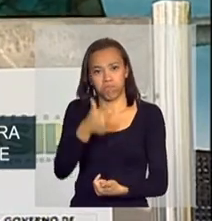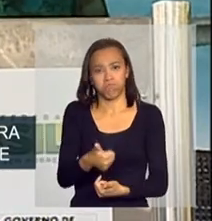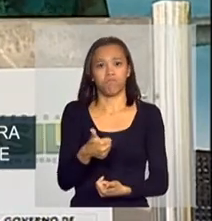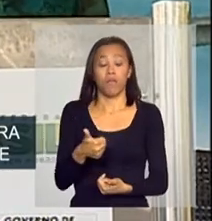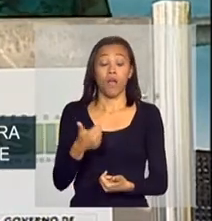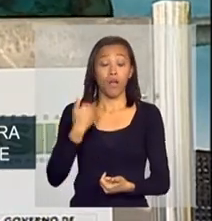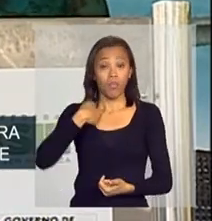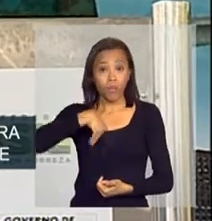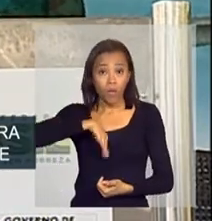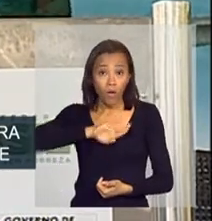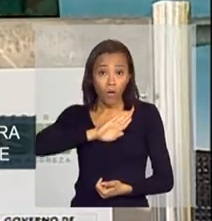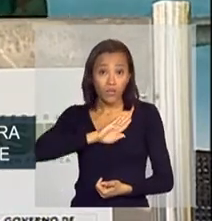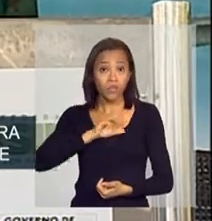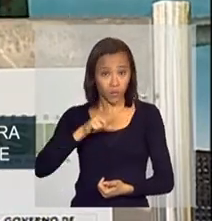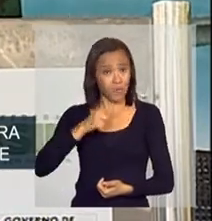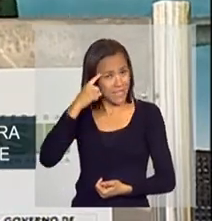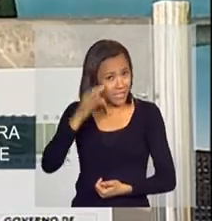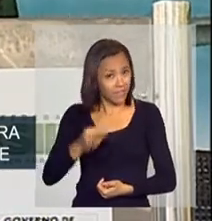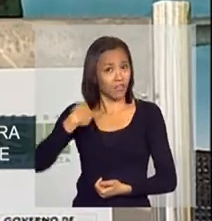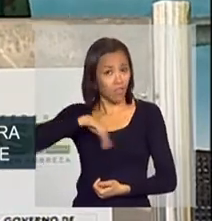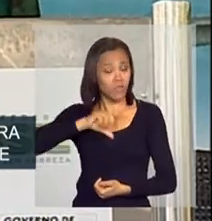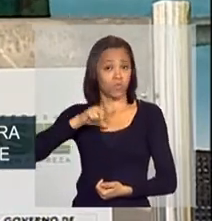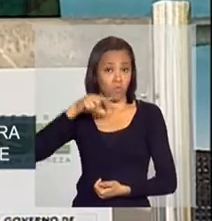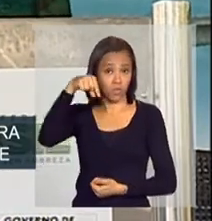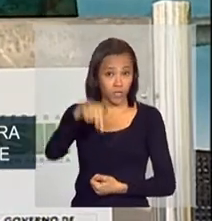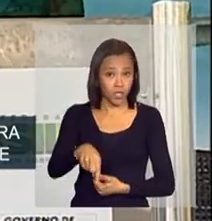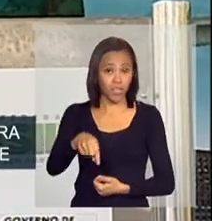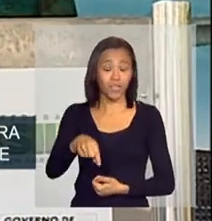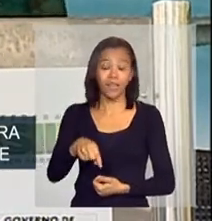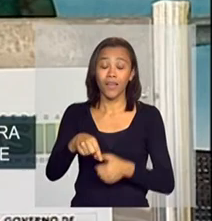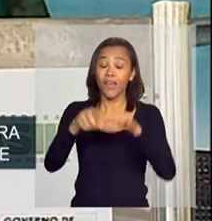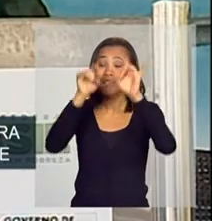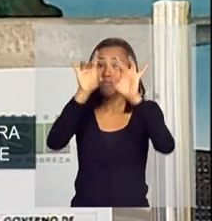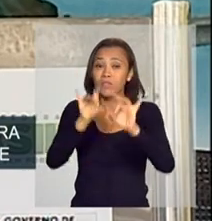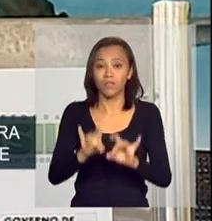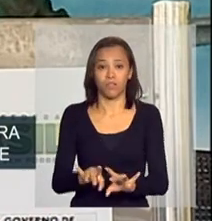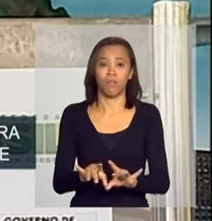nós estamos numa situação especial.